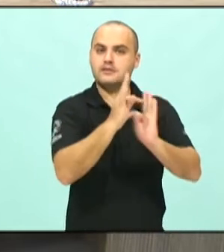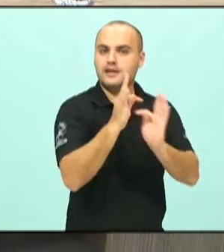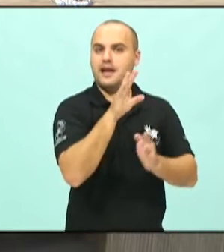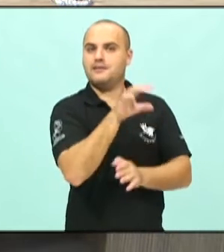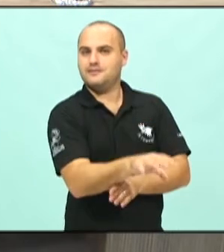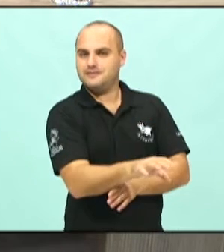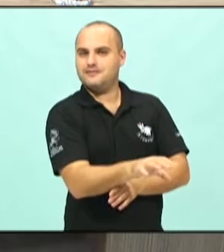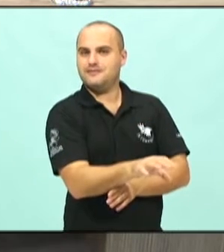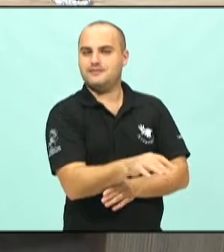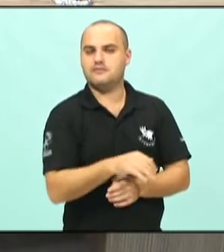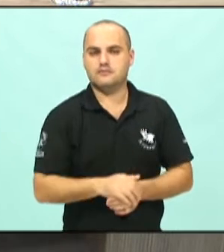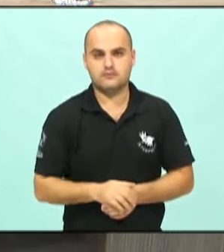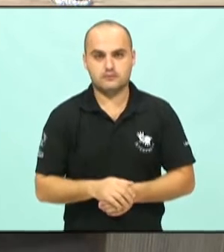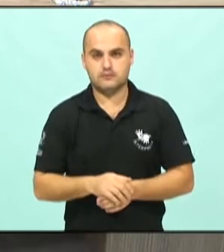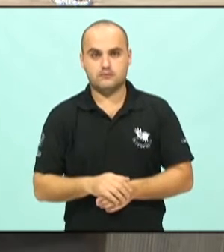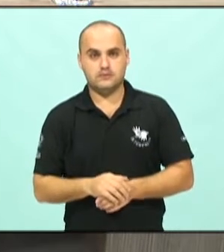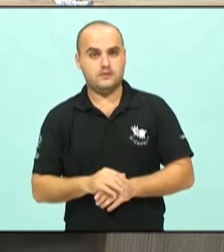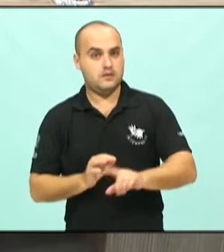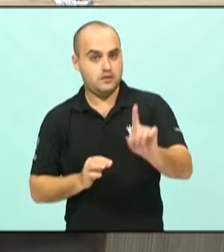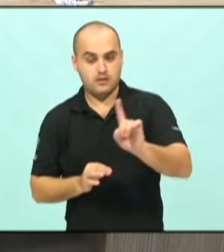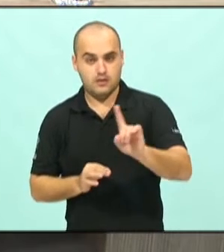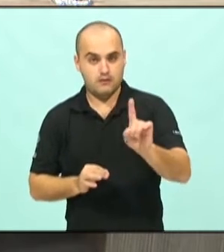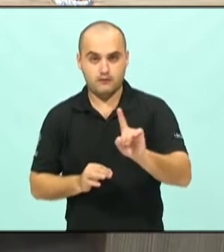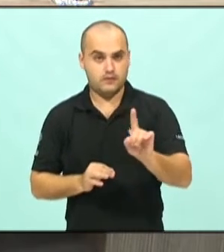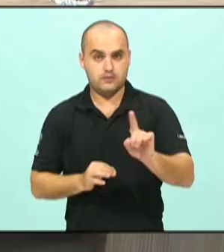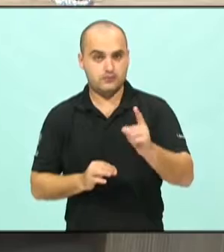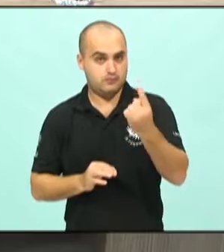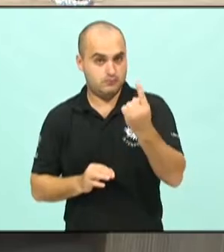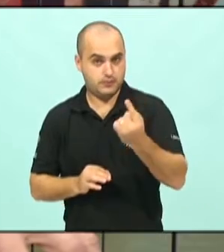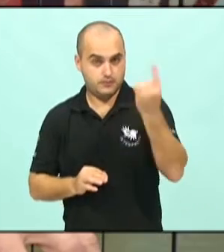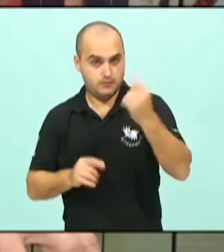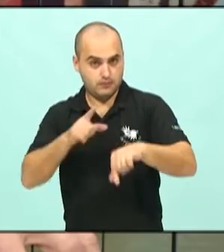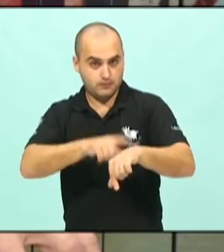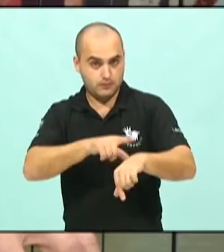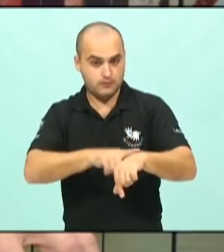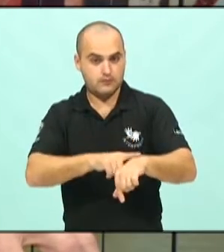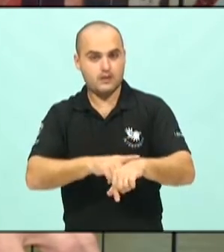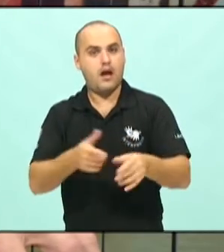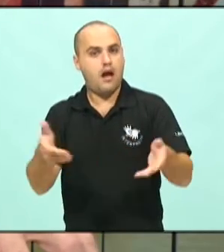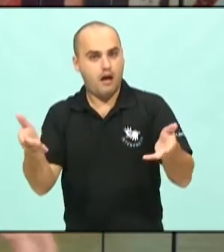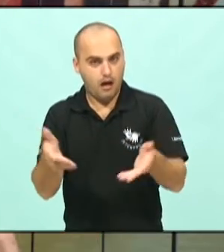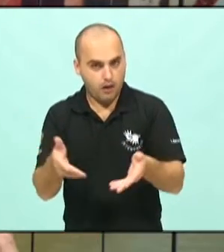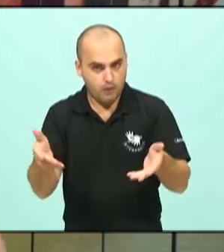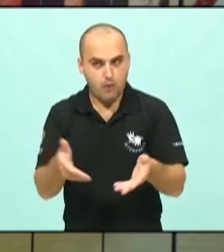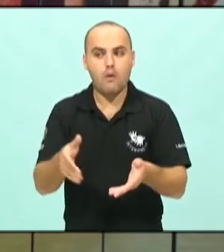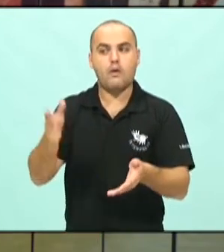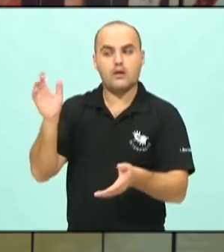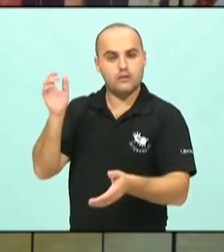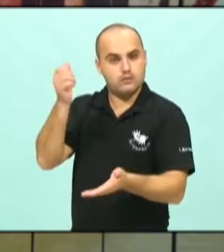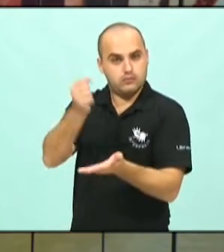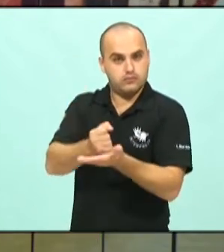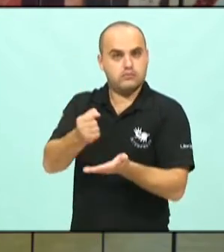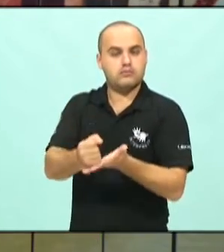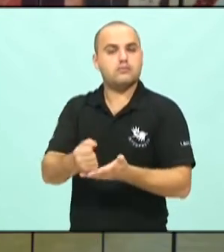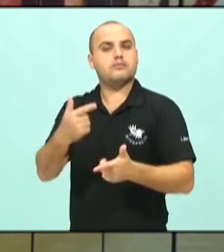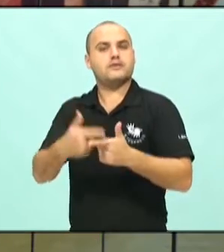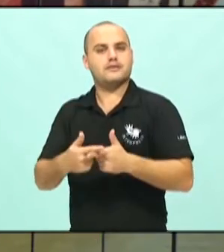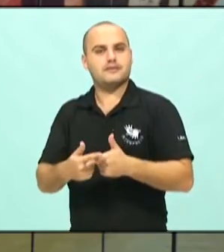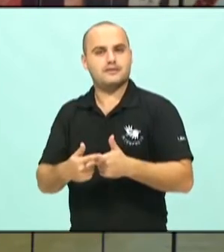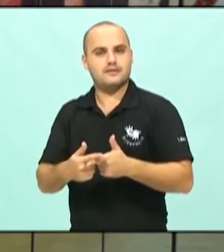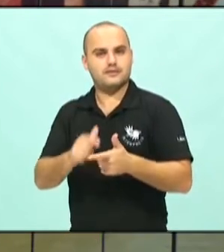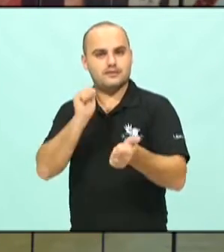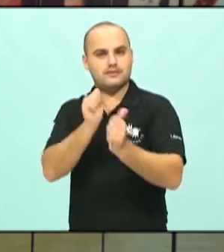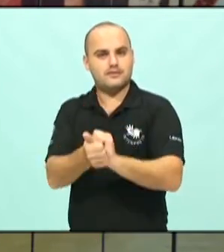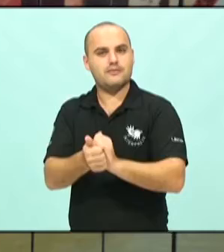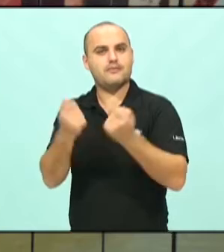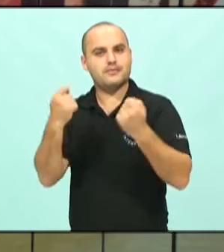modalidade. Repito, não foi contemplado no primeiro momento, ele está sendo contemplado agora, porque os Jogos Abertos, ele tem que